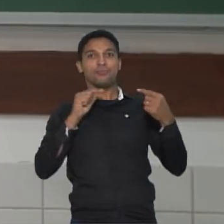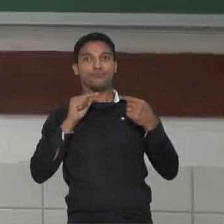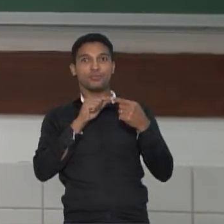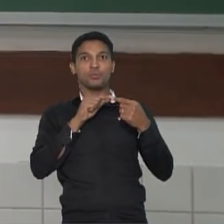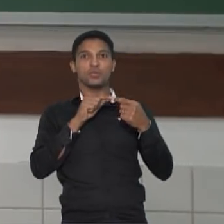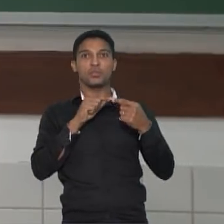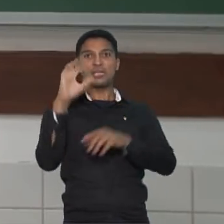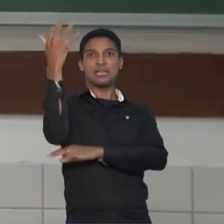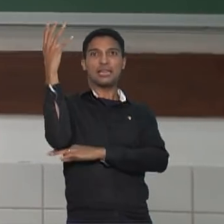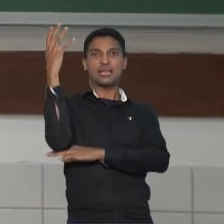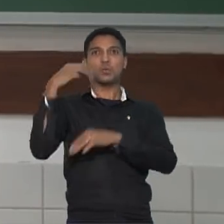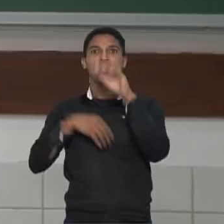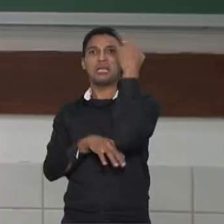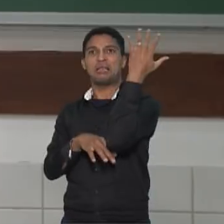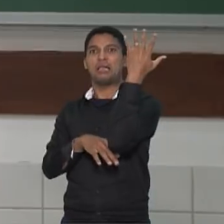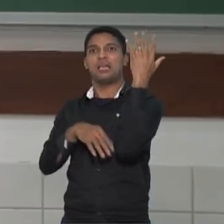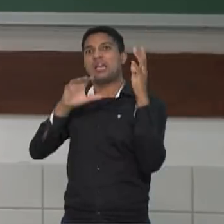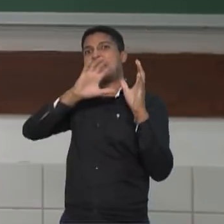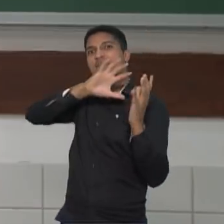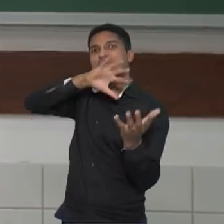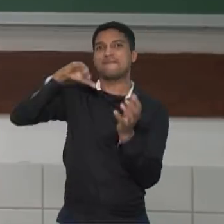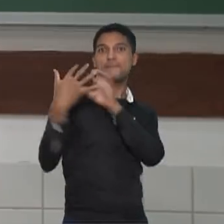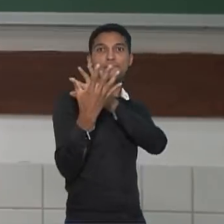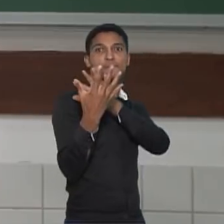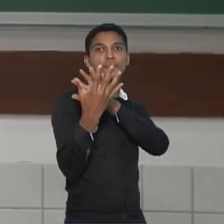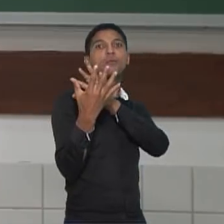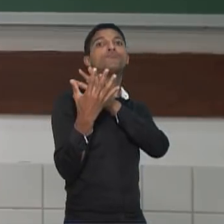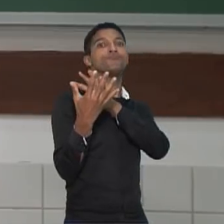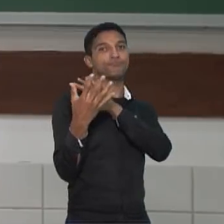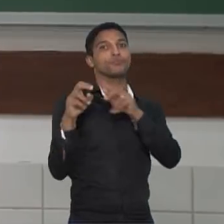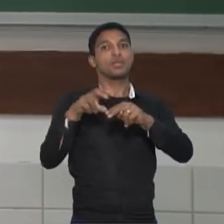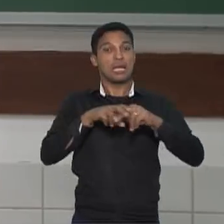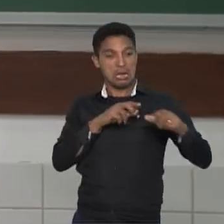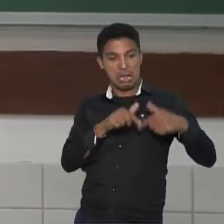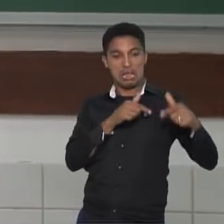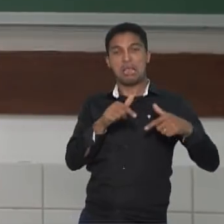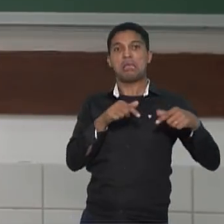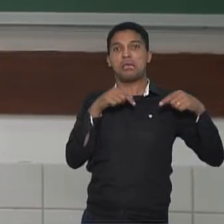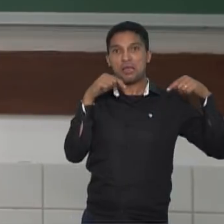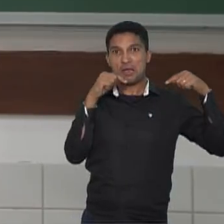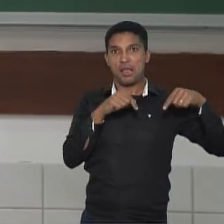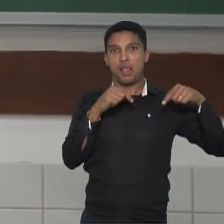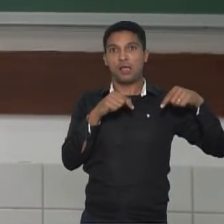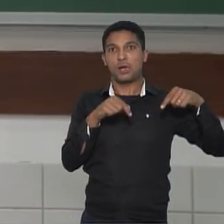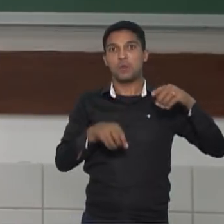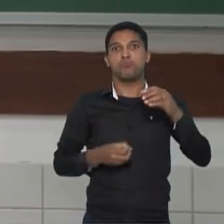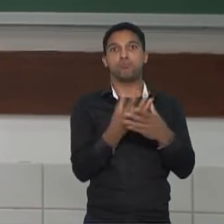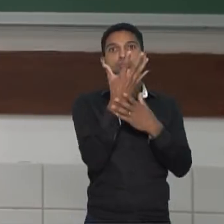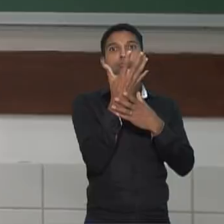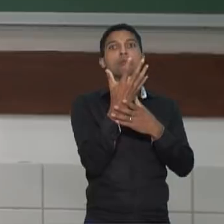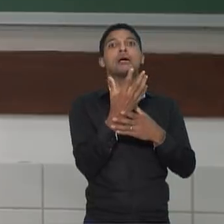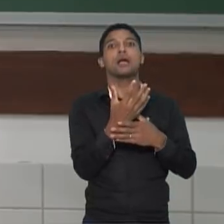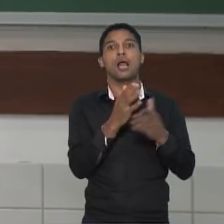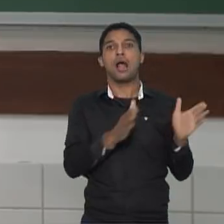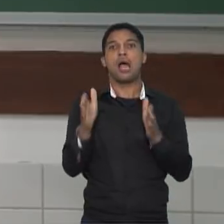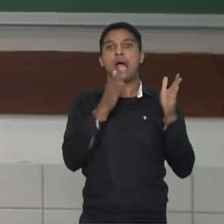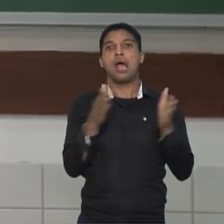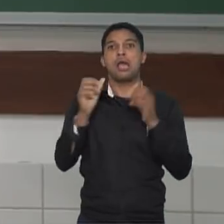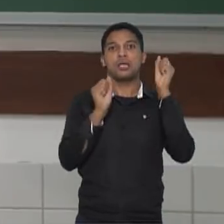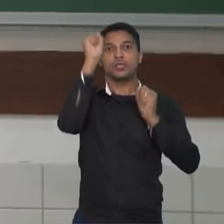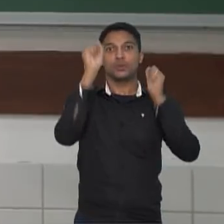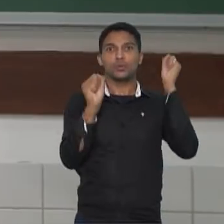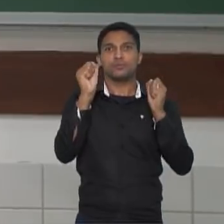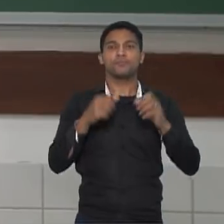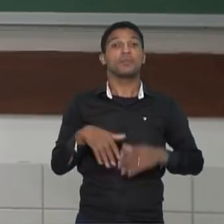com o capitalismo e a produção de consumo em massa, que é característico do sistema fordista. Então, não sei se vocês já estudaram